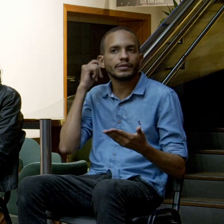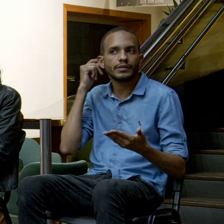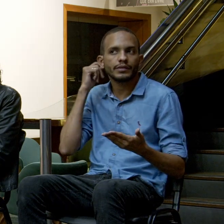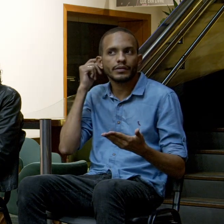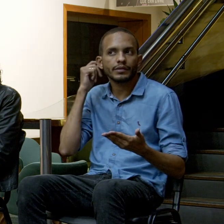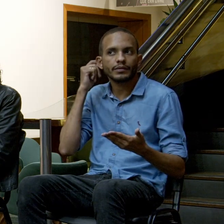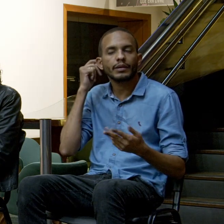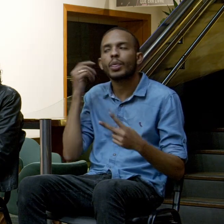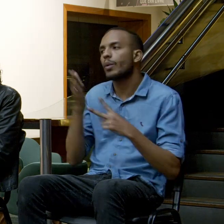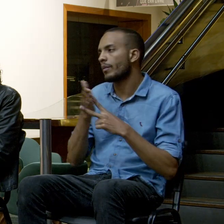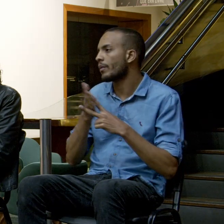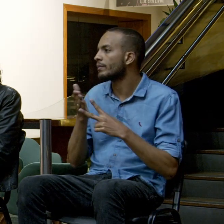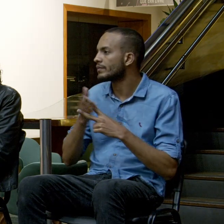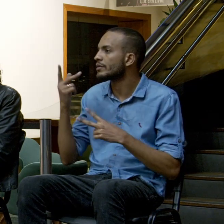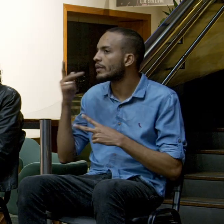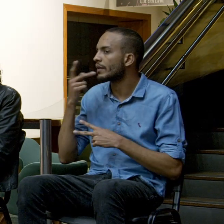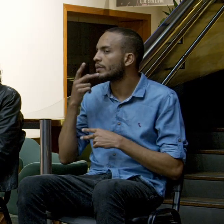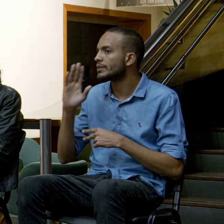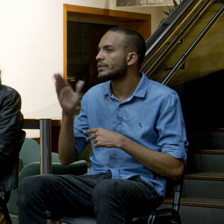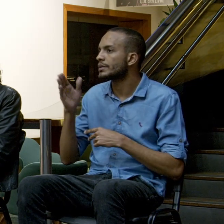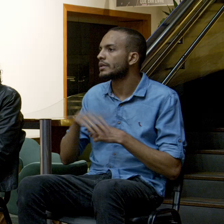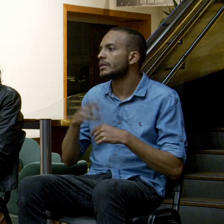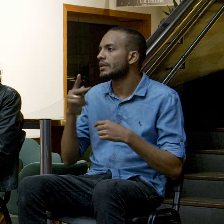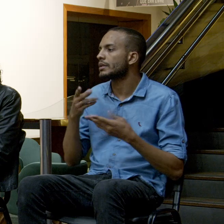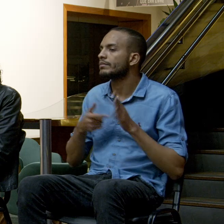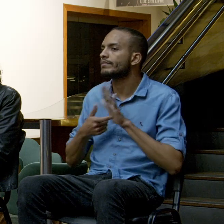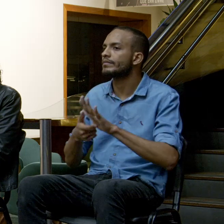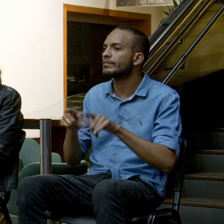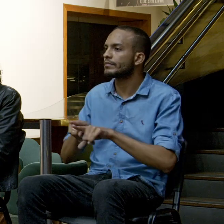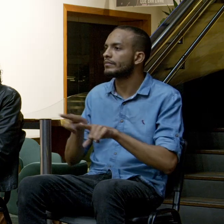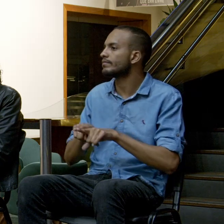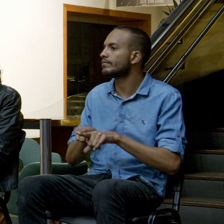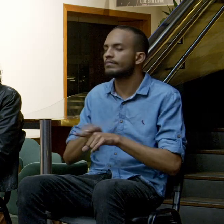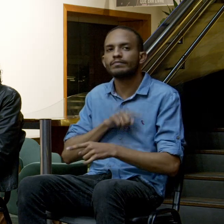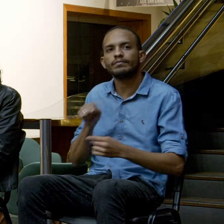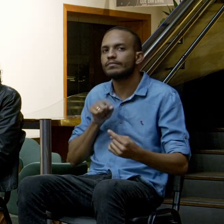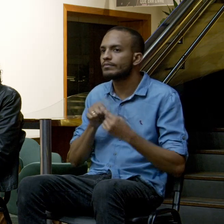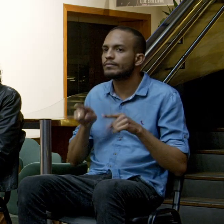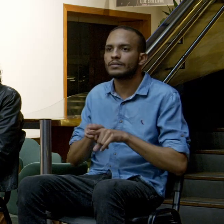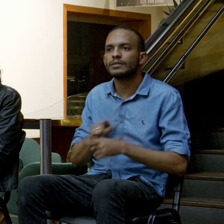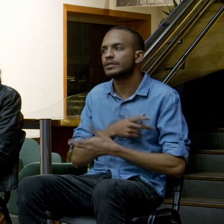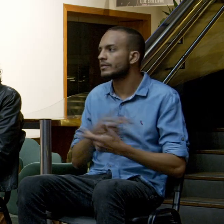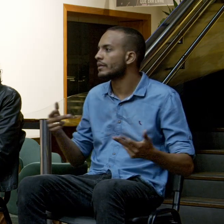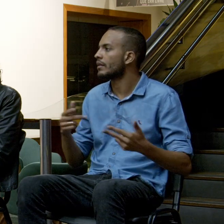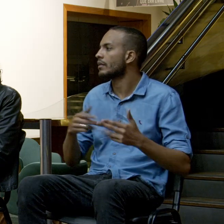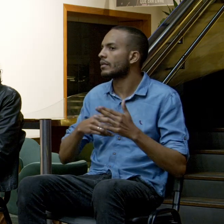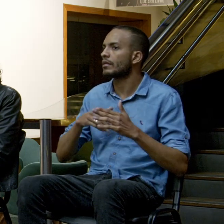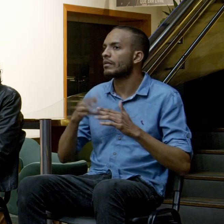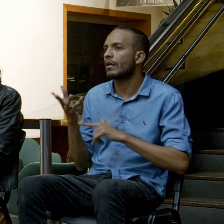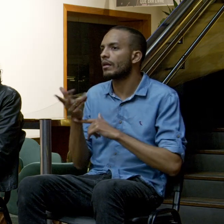meio dúbio, como você falou na apresentação, e eu acho que isso perpassa várias obras,